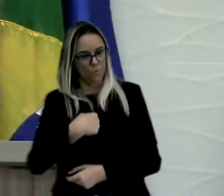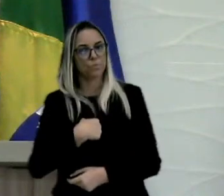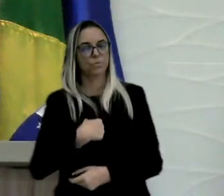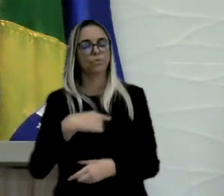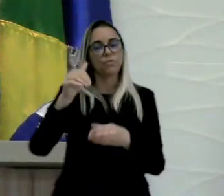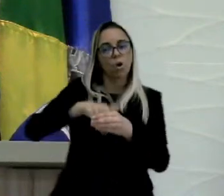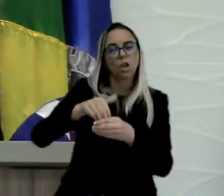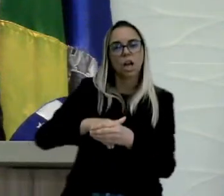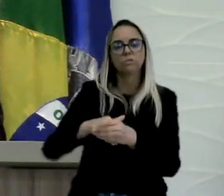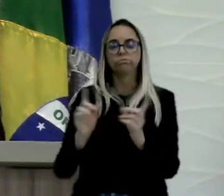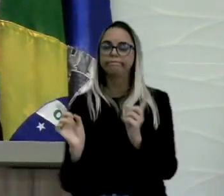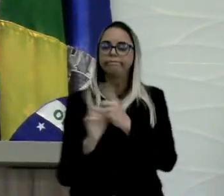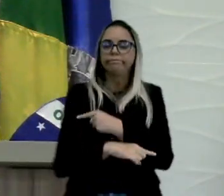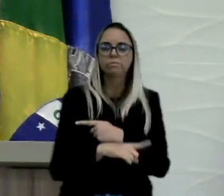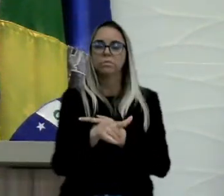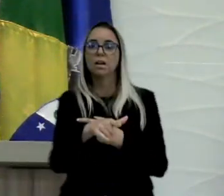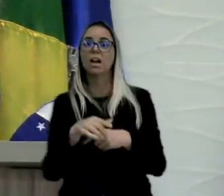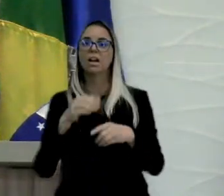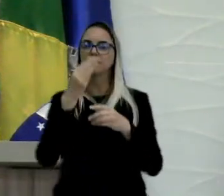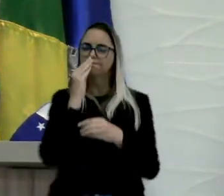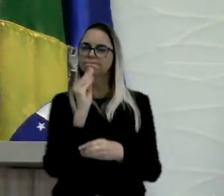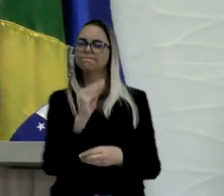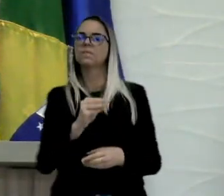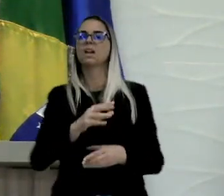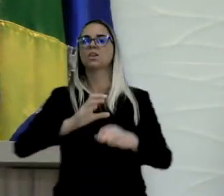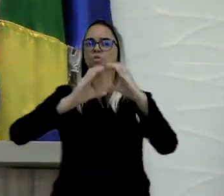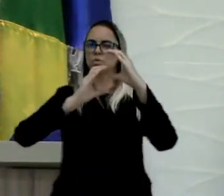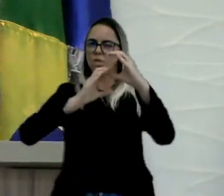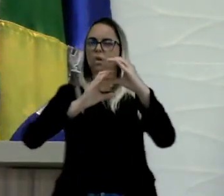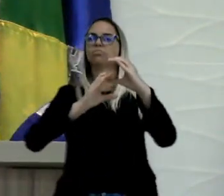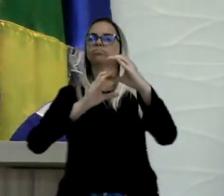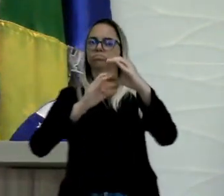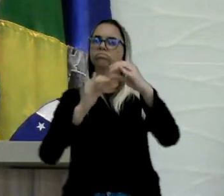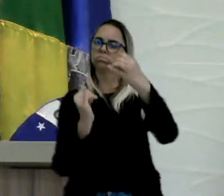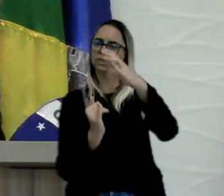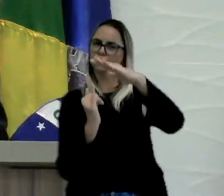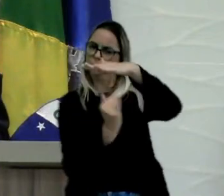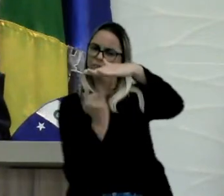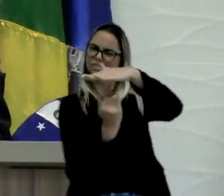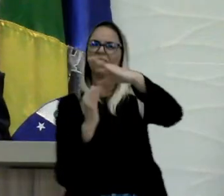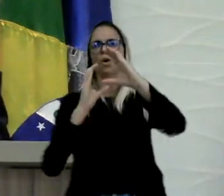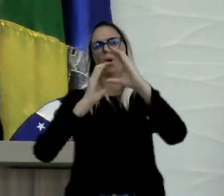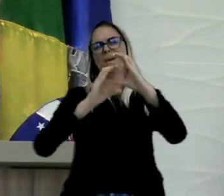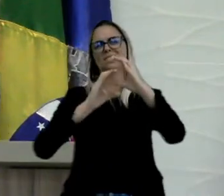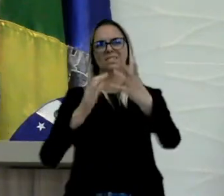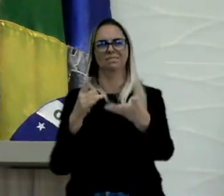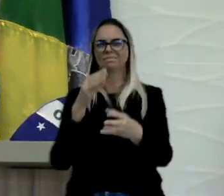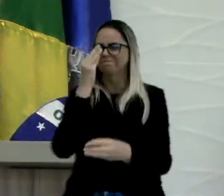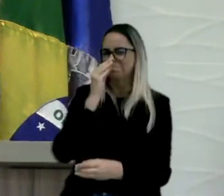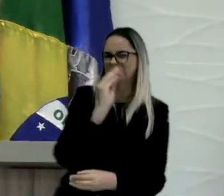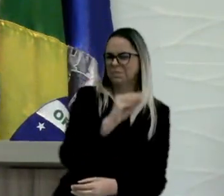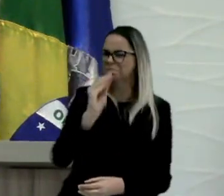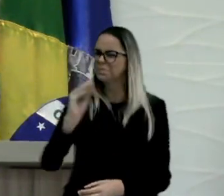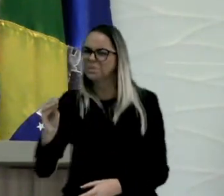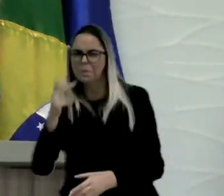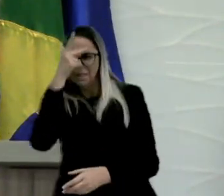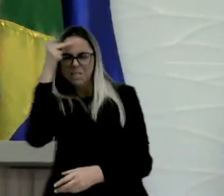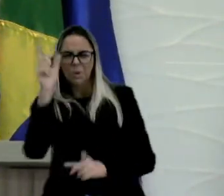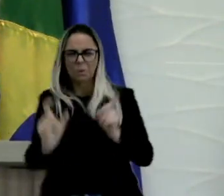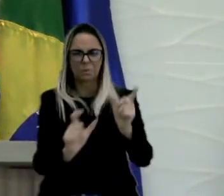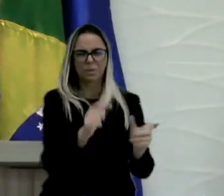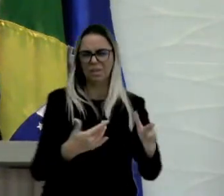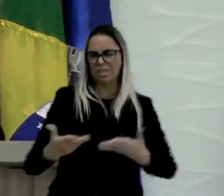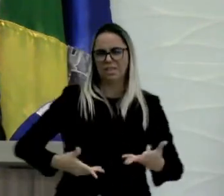voltando contra a instituição da Compesa não tô votando contra funcionário de Compesa não que eles atendam a gente muito